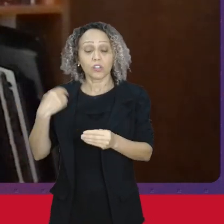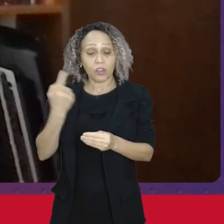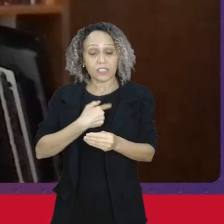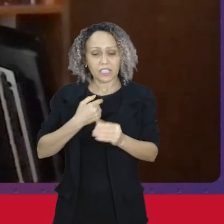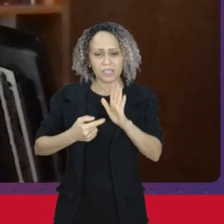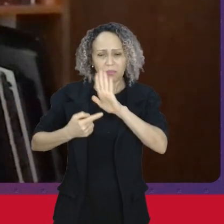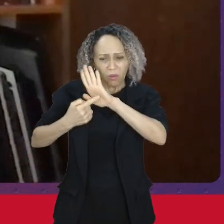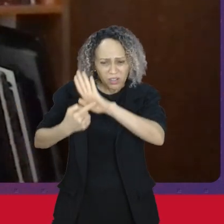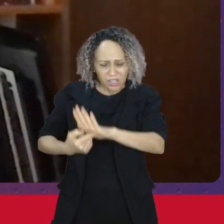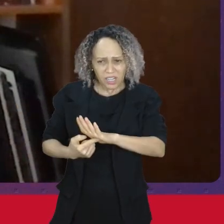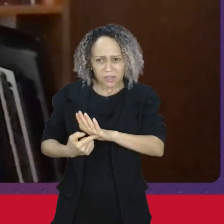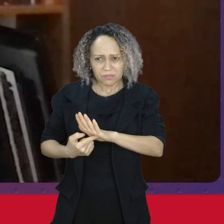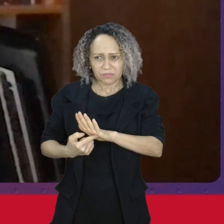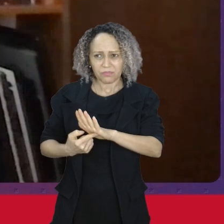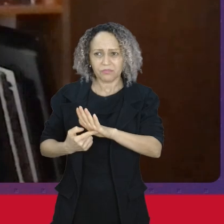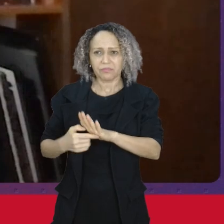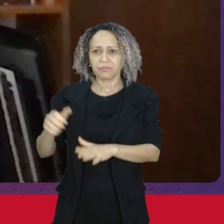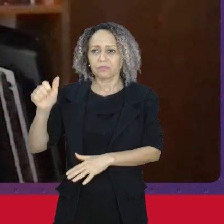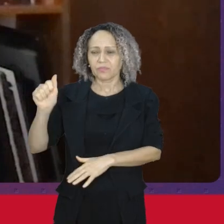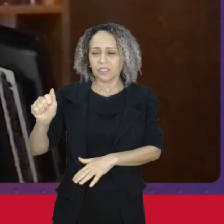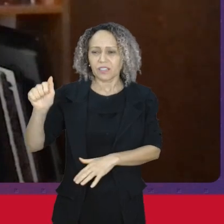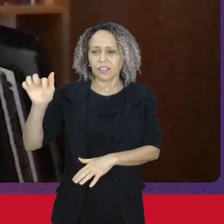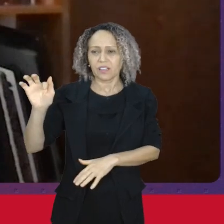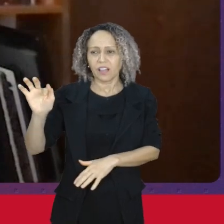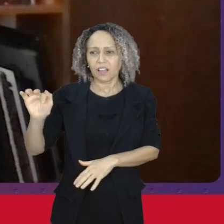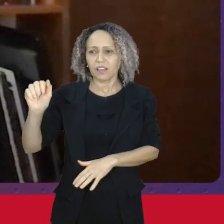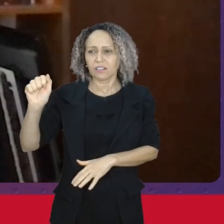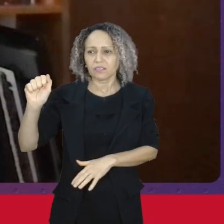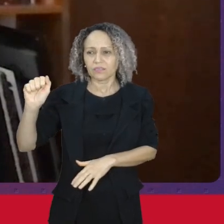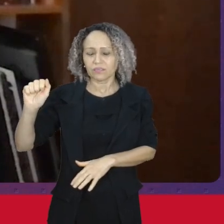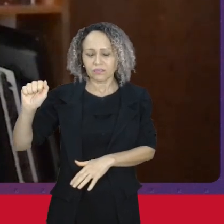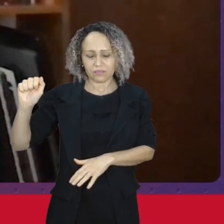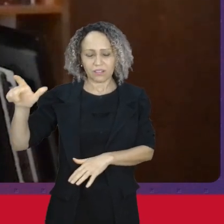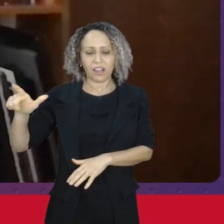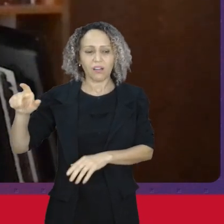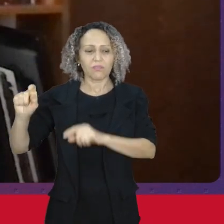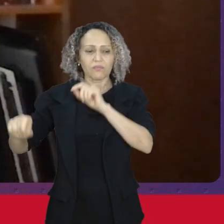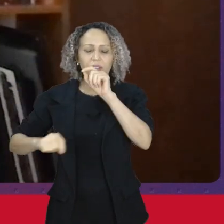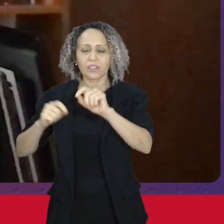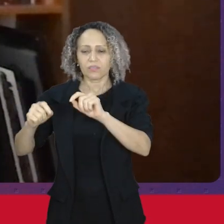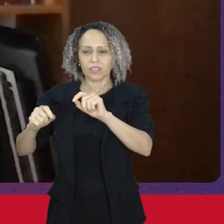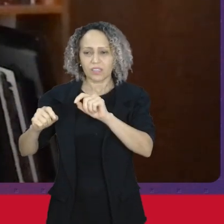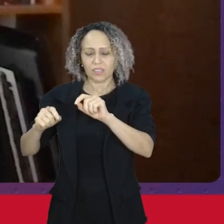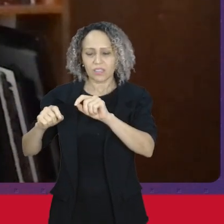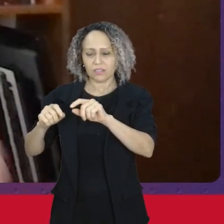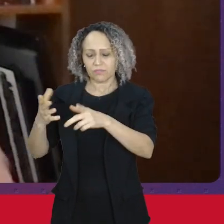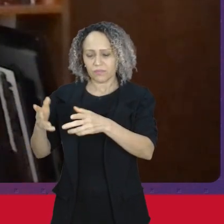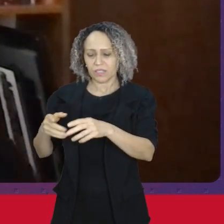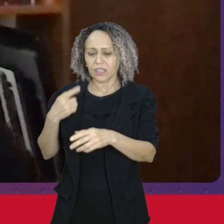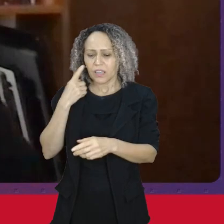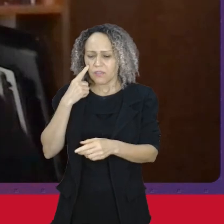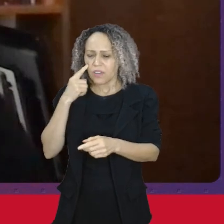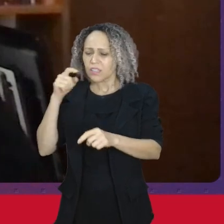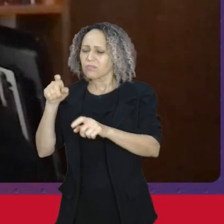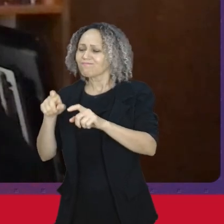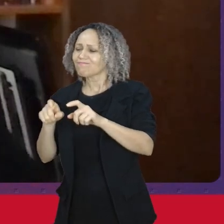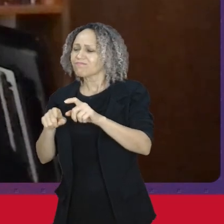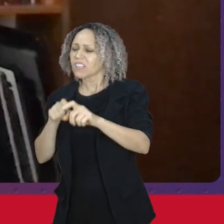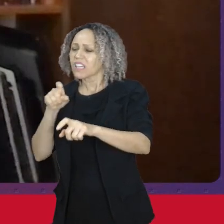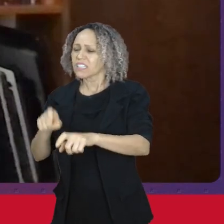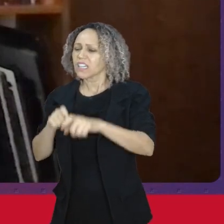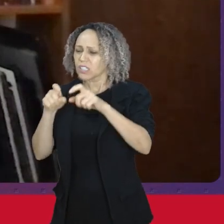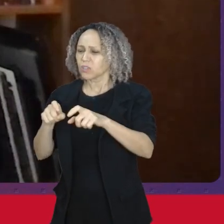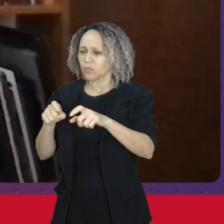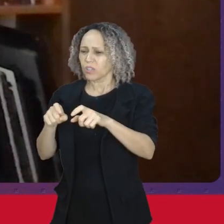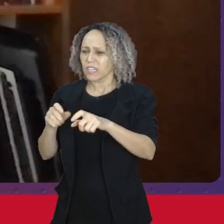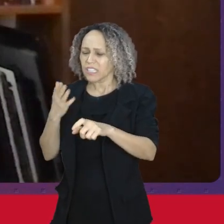a FAO, né, que é a Agência das Nações Unidas para cuidar de agricultura e de alimentação, passou a usar também. Então,